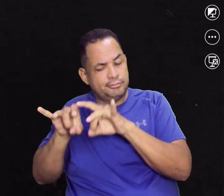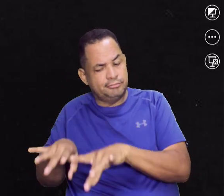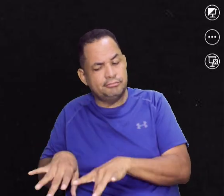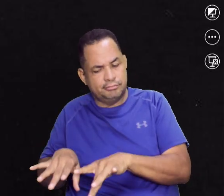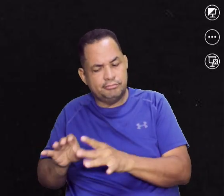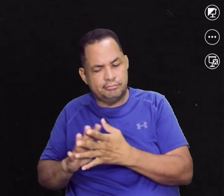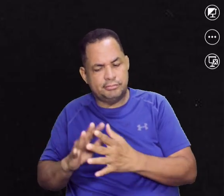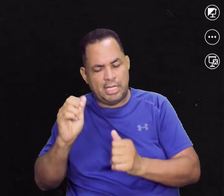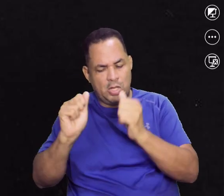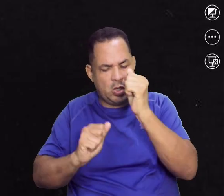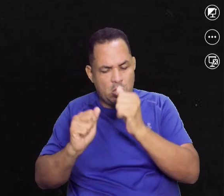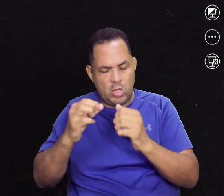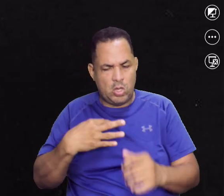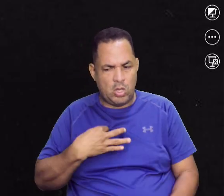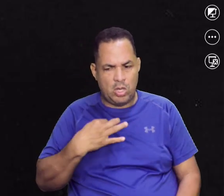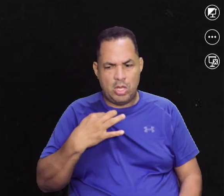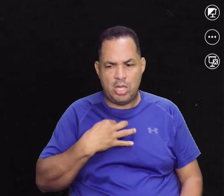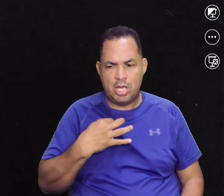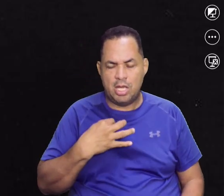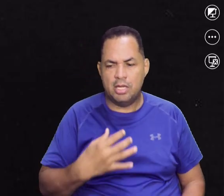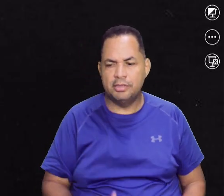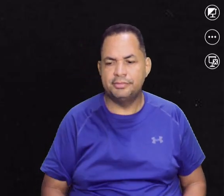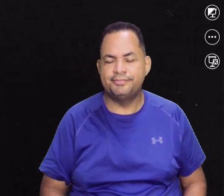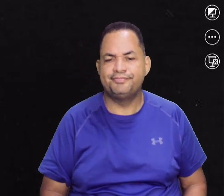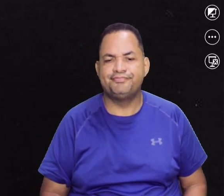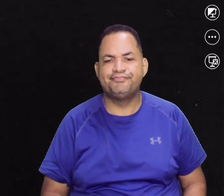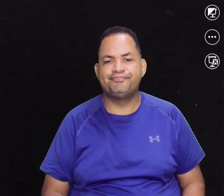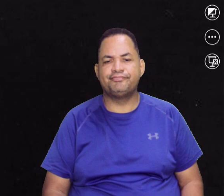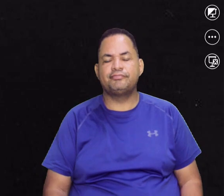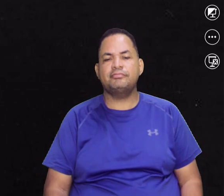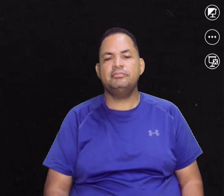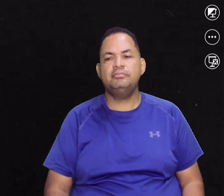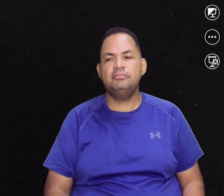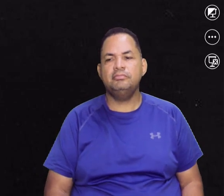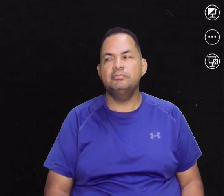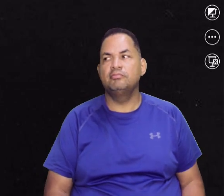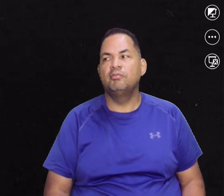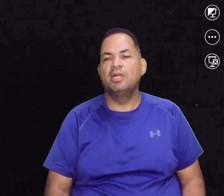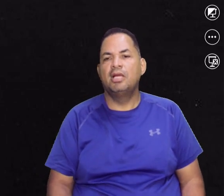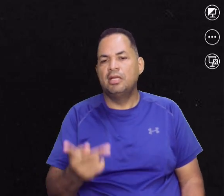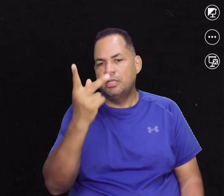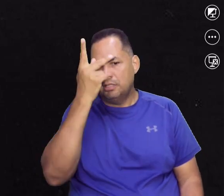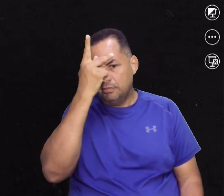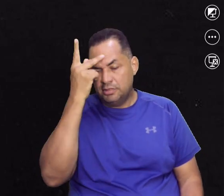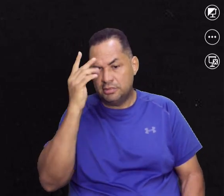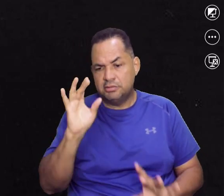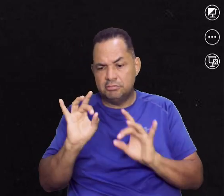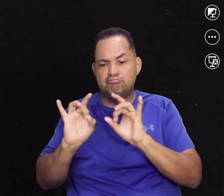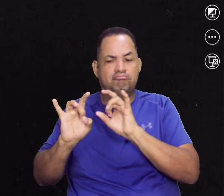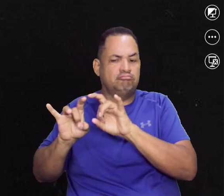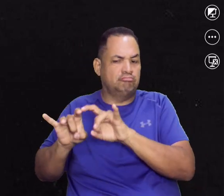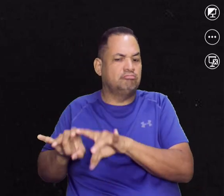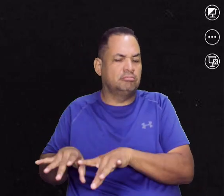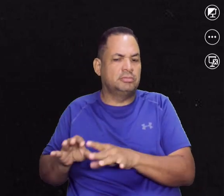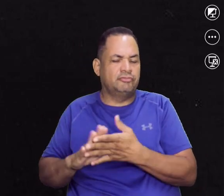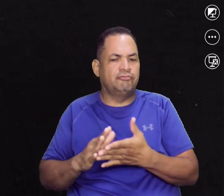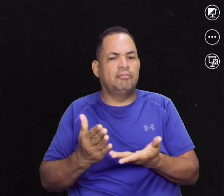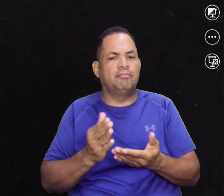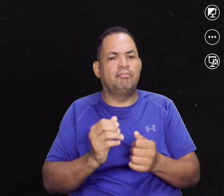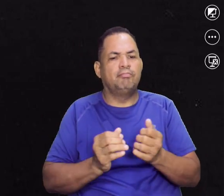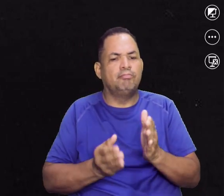ou seja, aos seus tecidos, as pessoas que são pegas fazendo esse boicote, fazendo